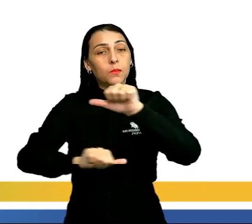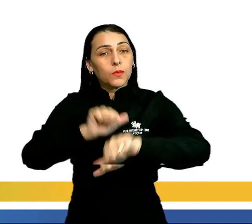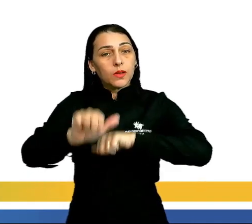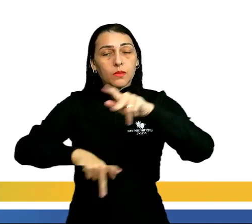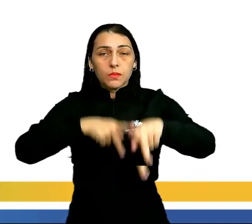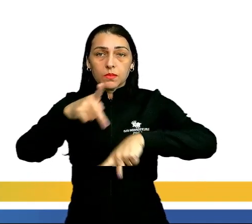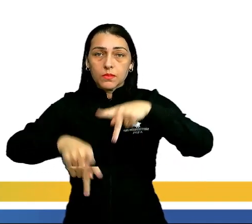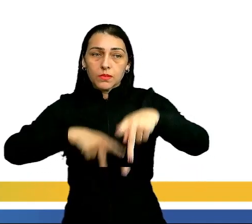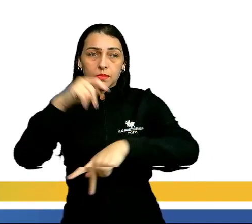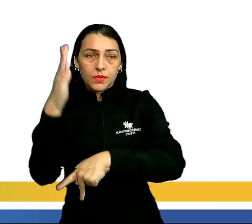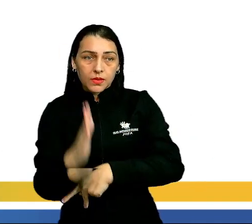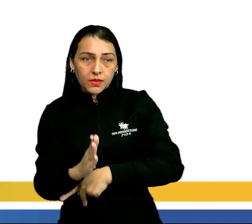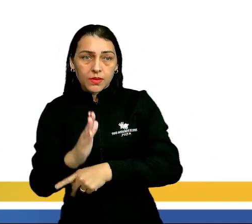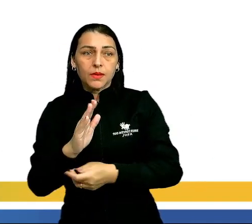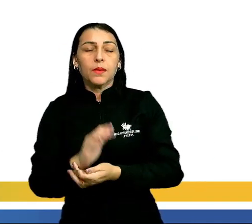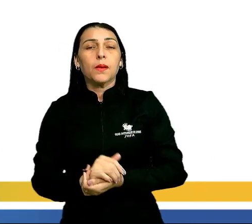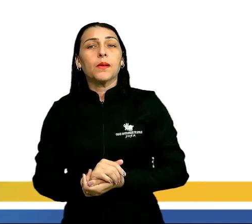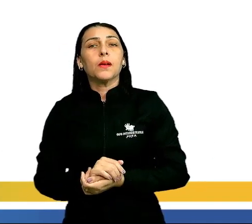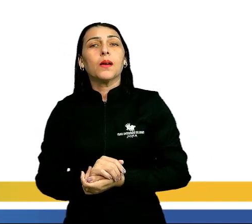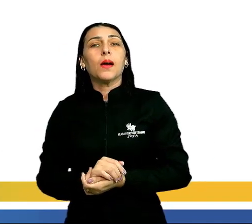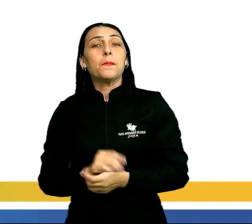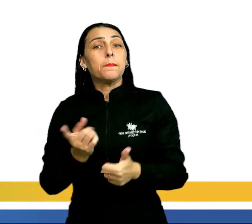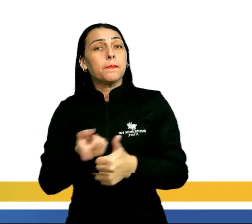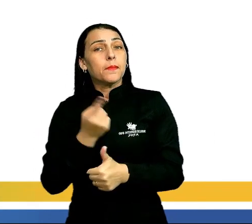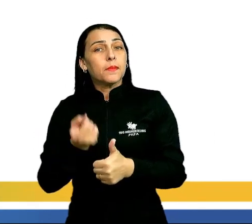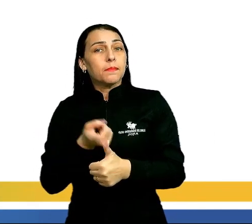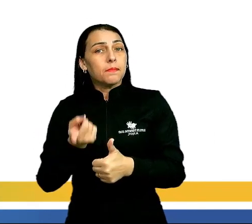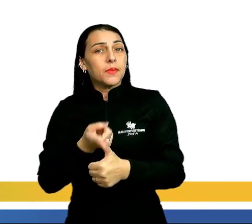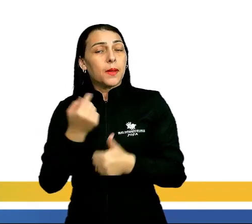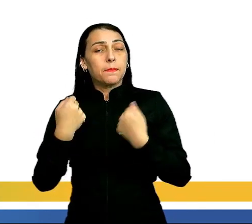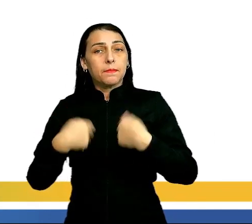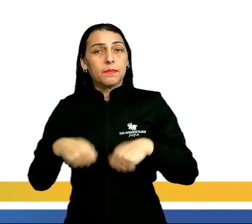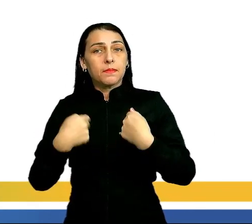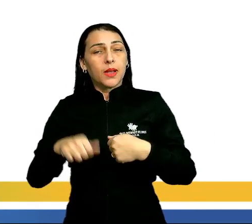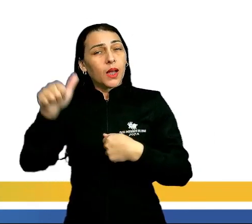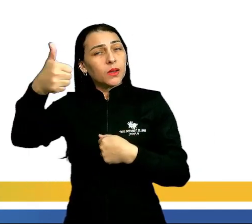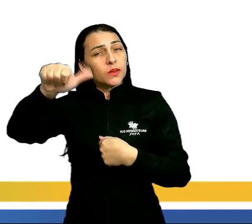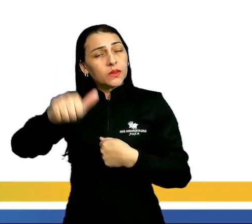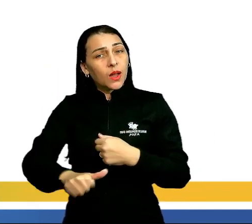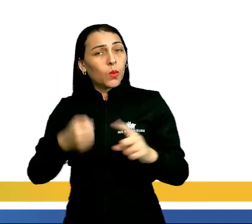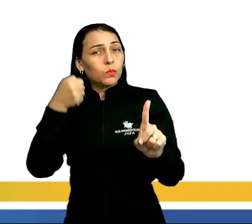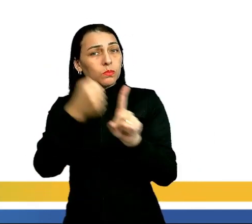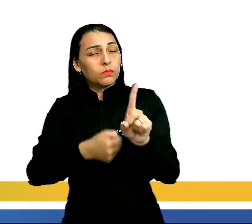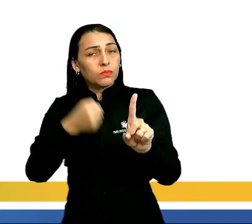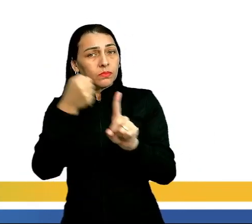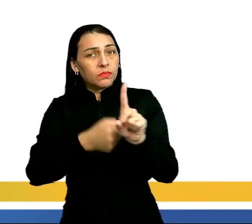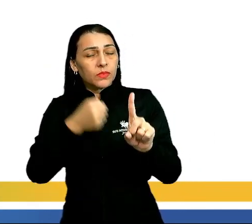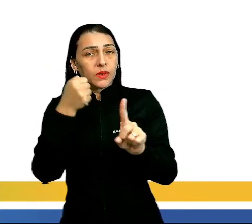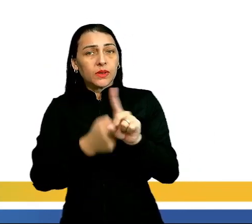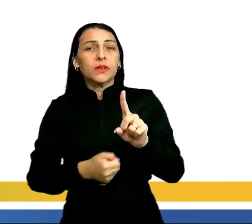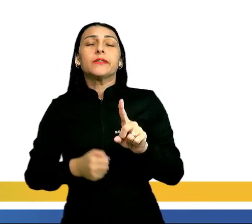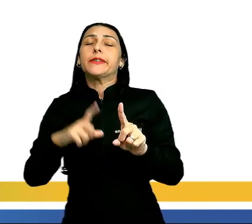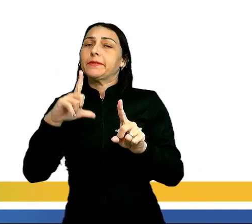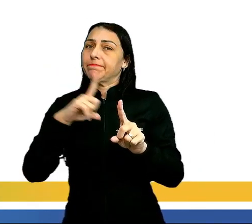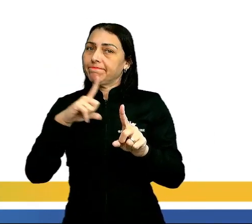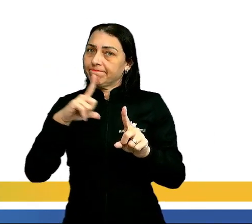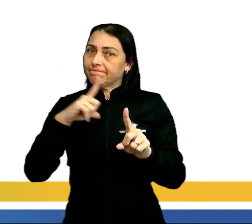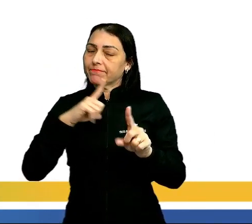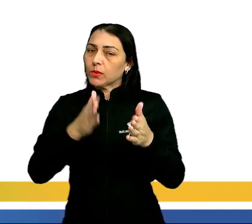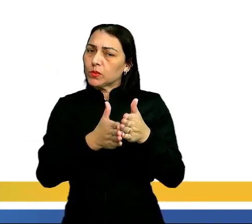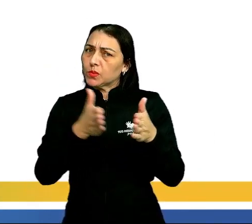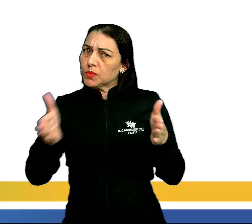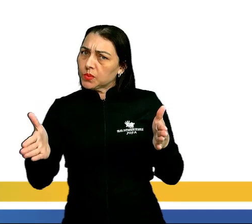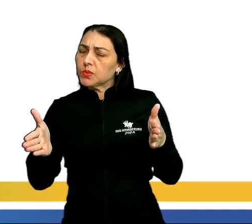dinâmica populacional brasileira. A primeira coisa que a gente precisa analisar é o impacto que isso vai ter a